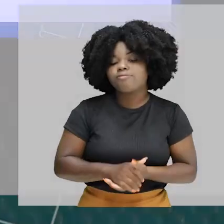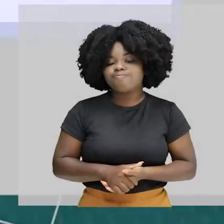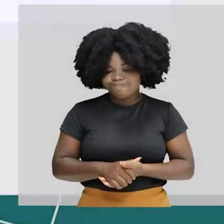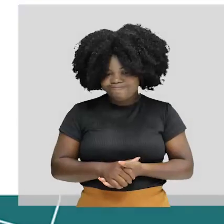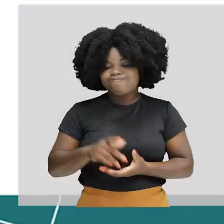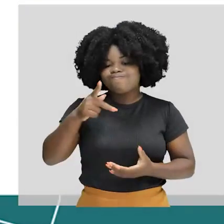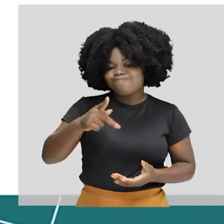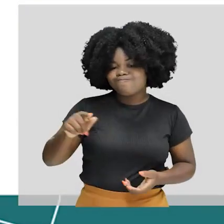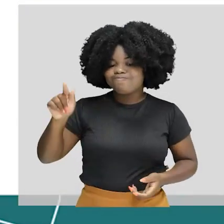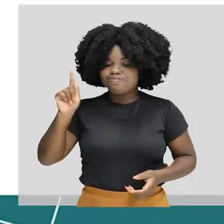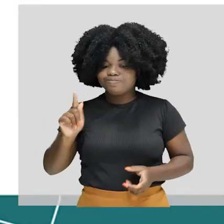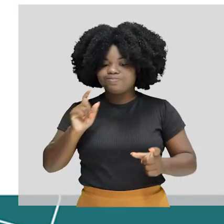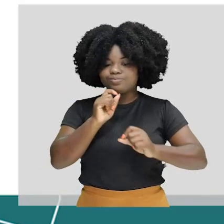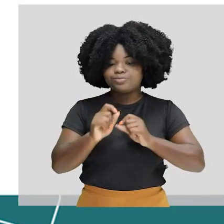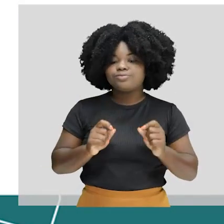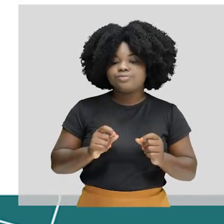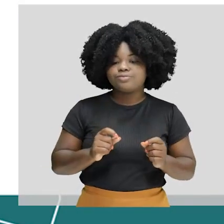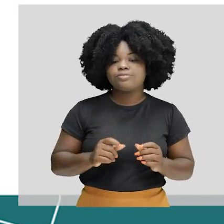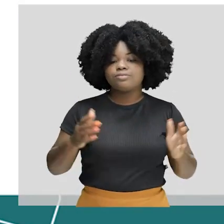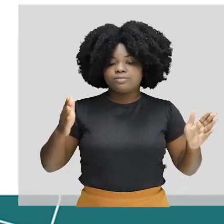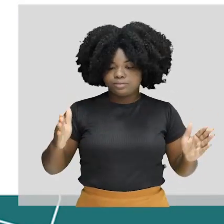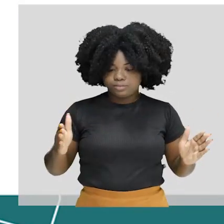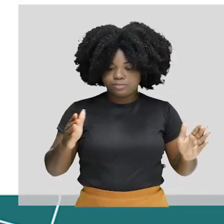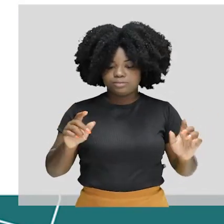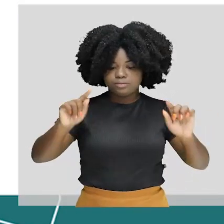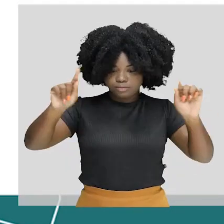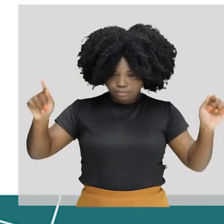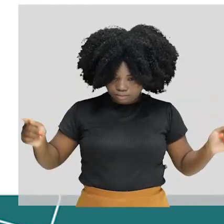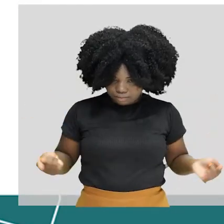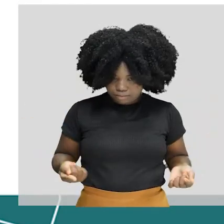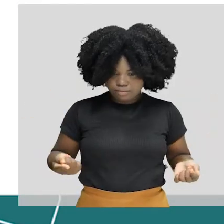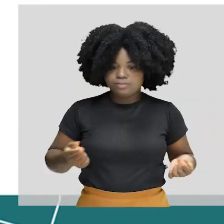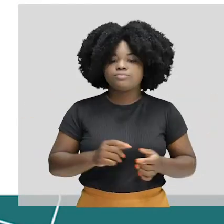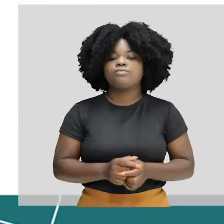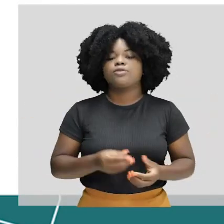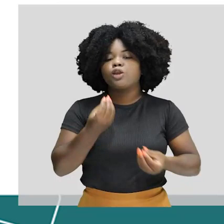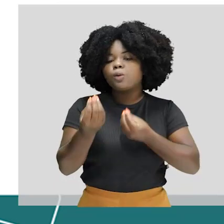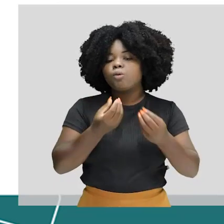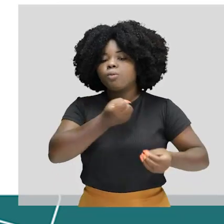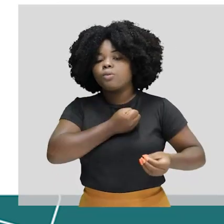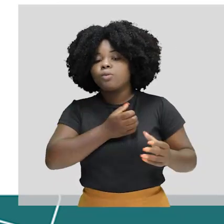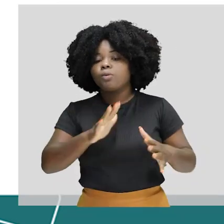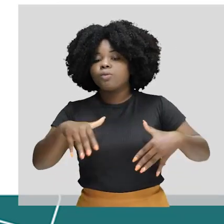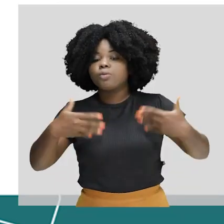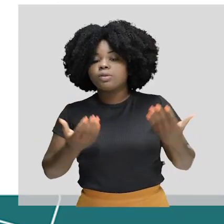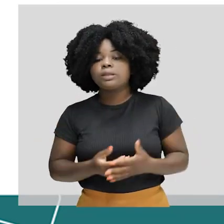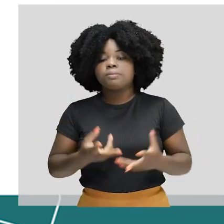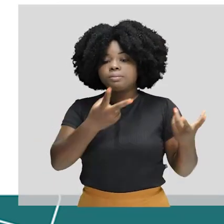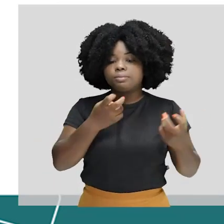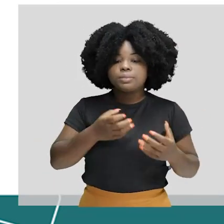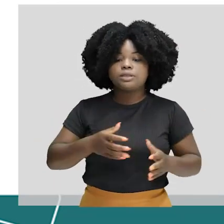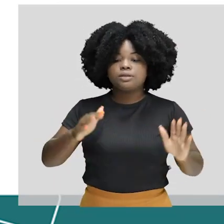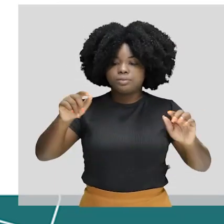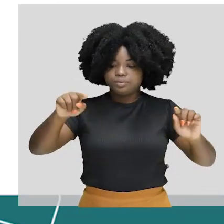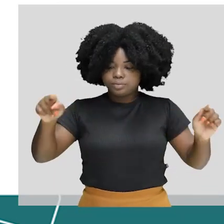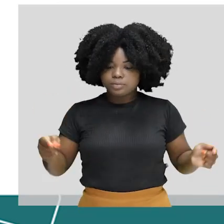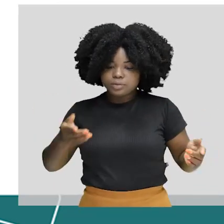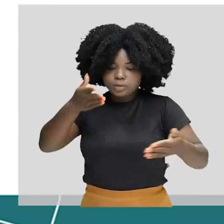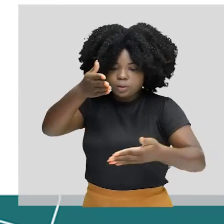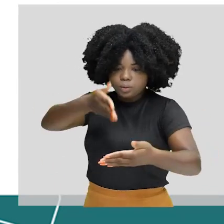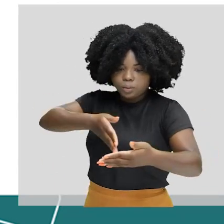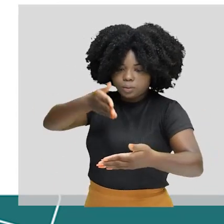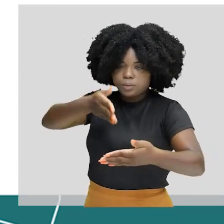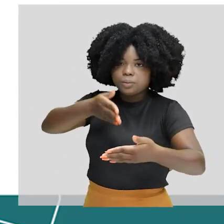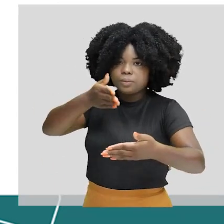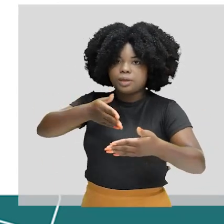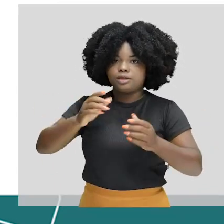a nossa PG e identifica aqui para você, né, em outro tom, para que você perceba os meios geométricos que foram inseridos. Olha